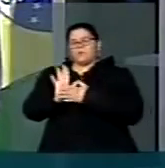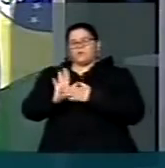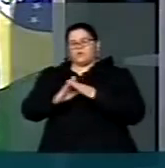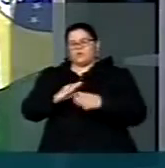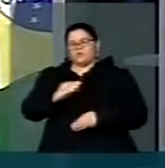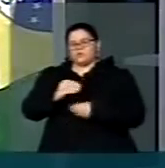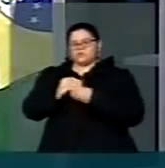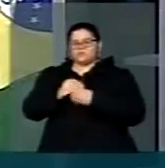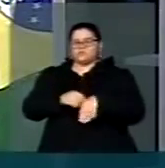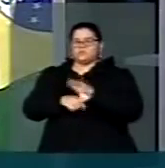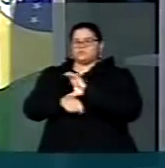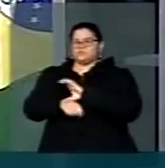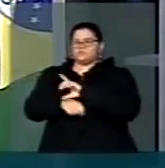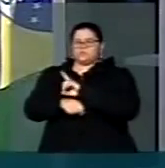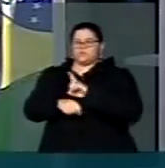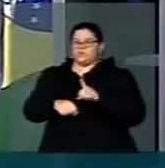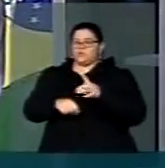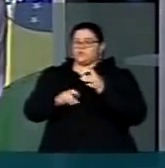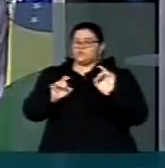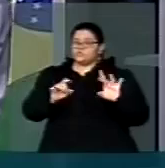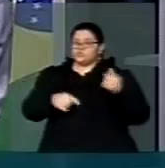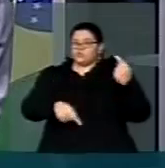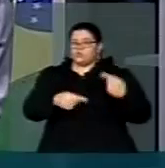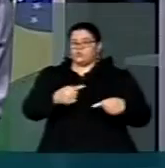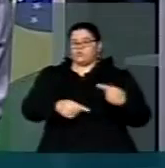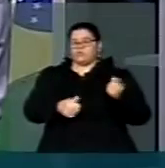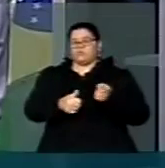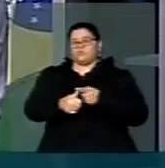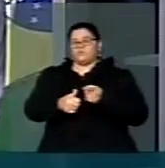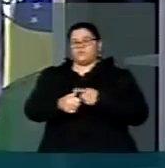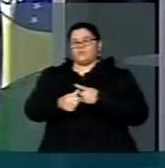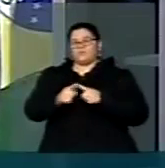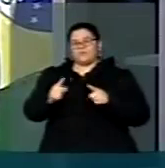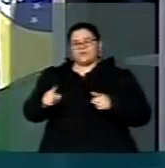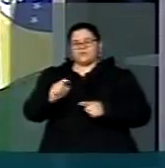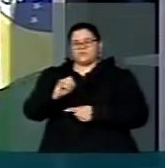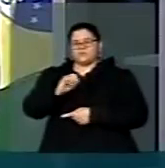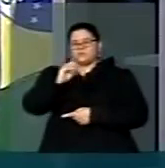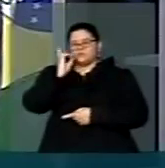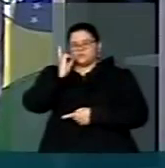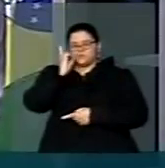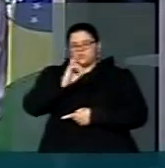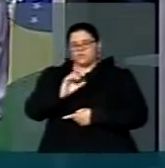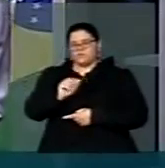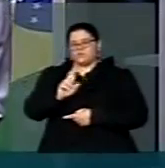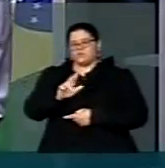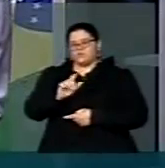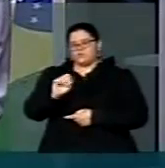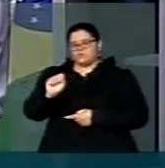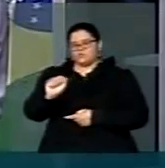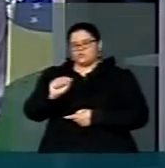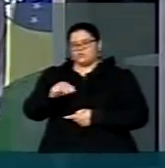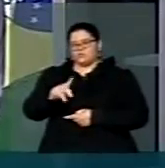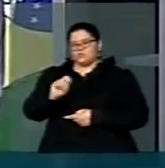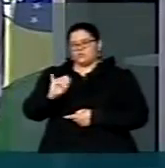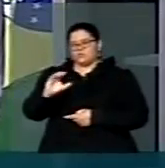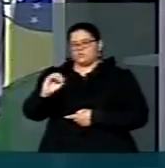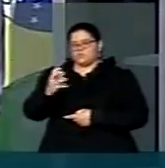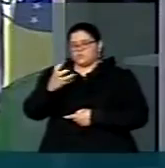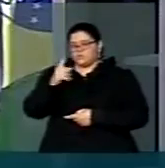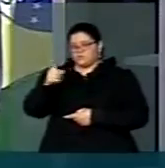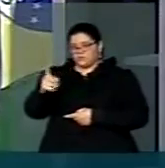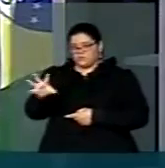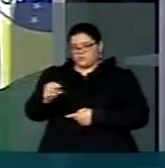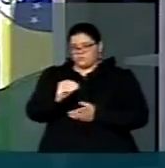o substitutivo apresentado pelo deputado Carlos Sampaio acabará por aplicar o Estatuto da Criança e do Adolescente, nos casos expressos em